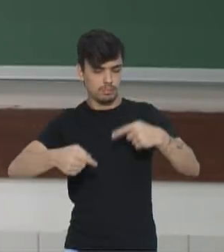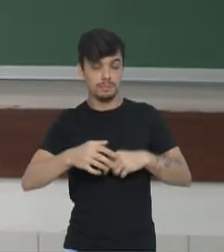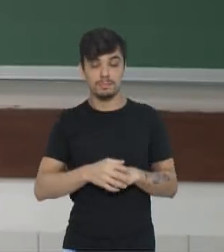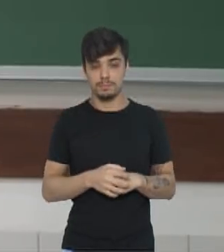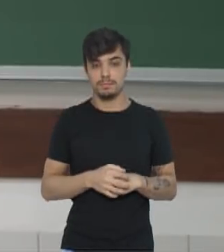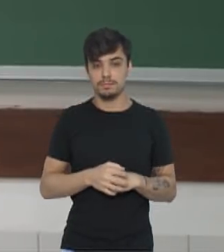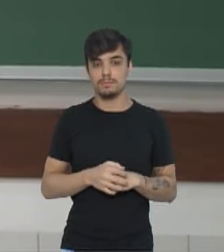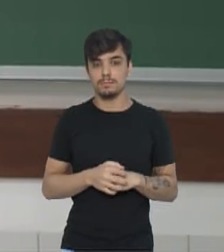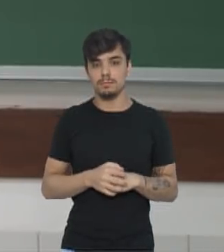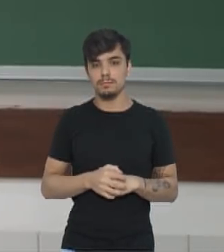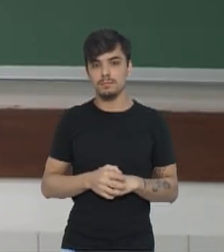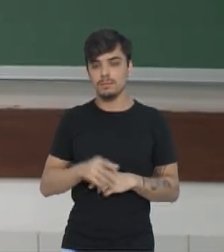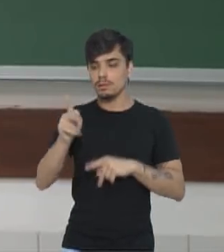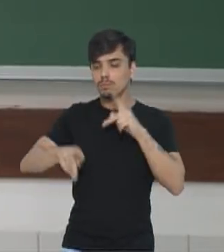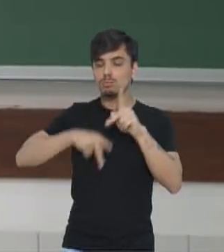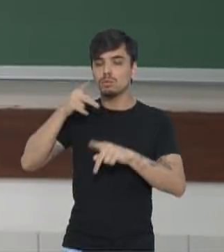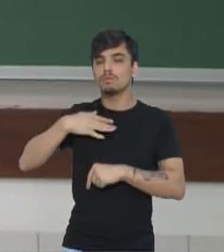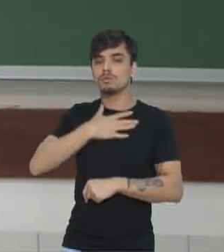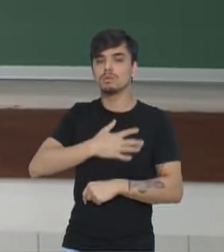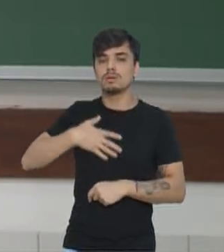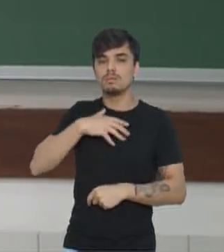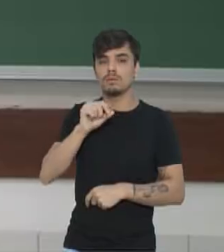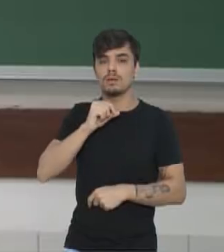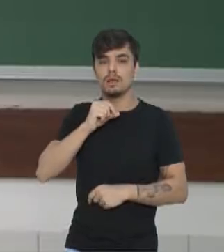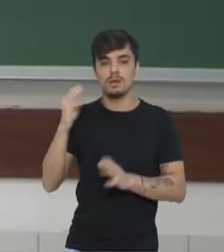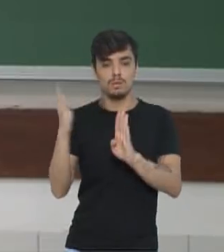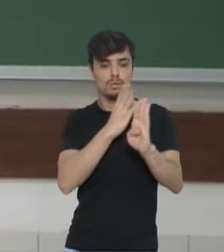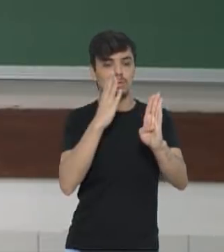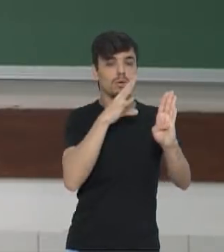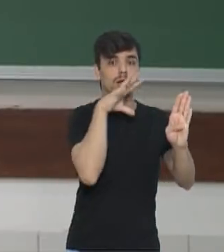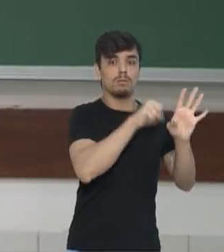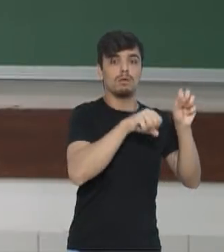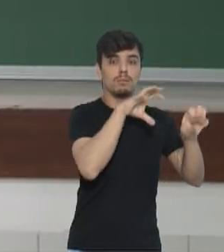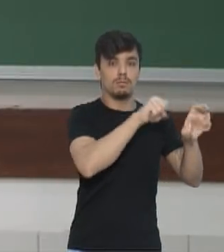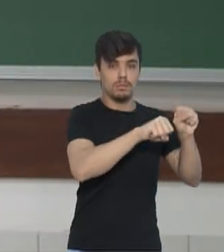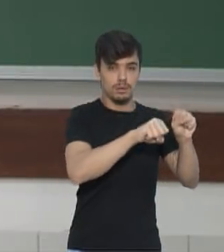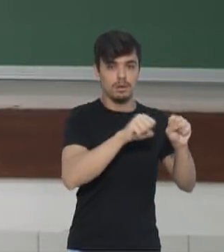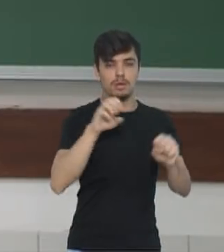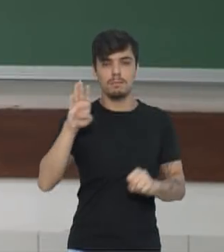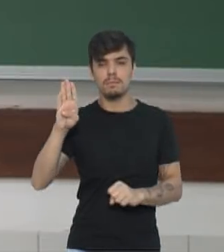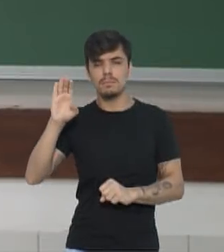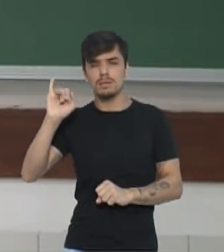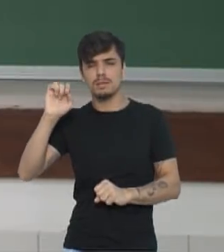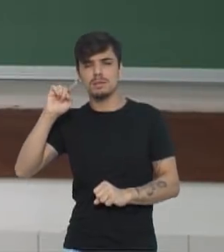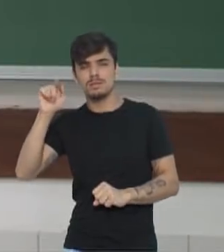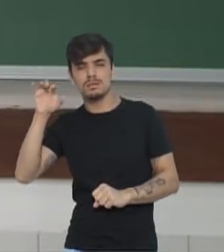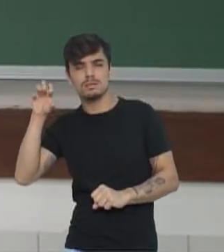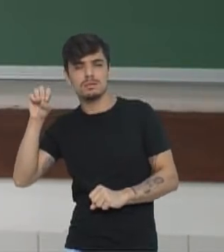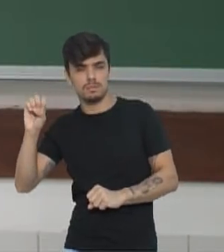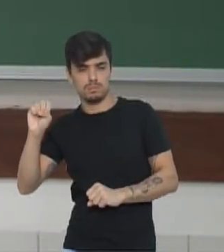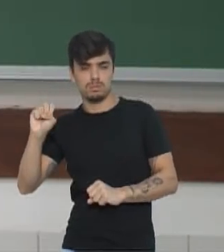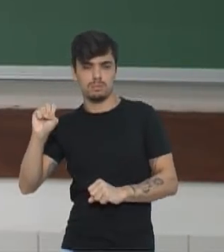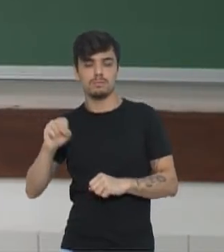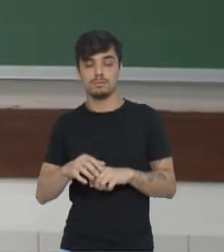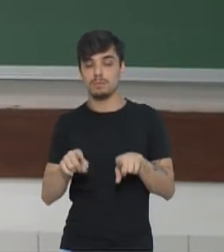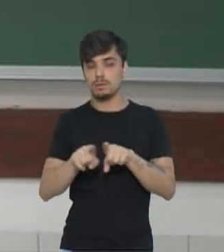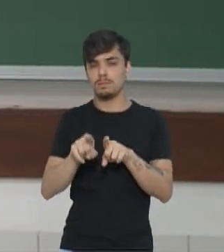que eles gostavam muito da caça do bisão, que é um animal típico, parecido com um boi que existia na América do